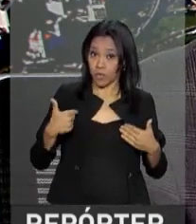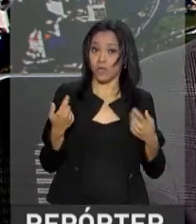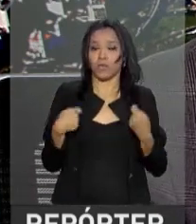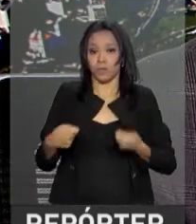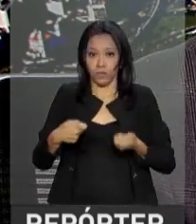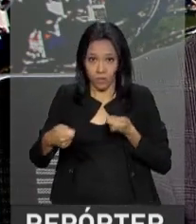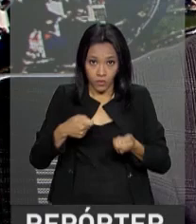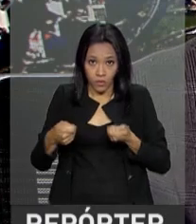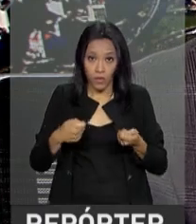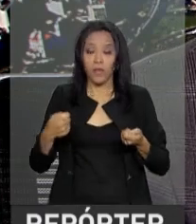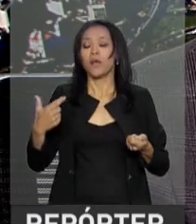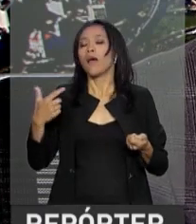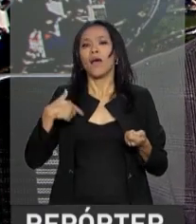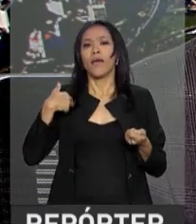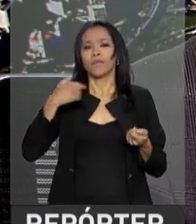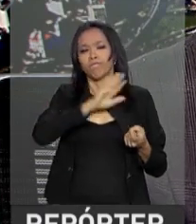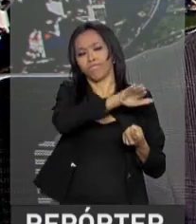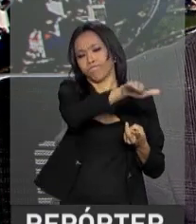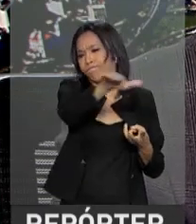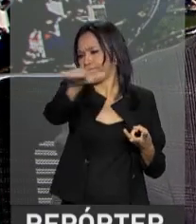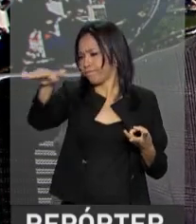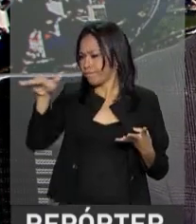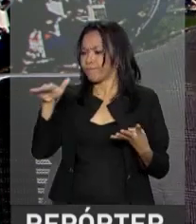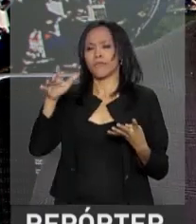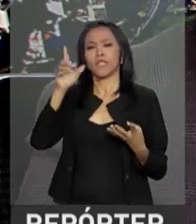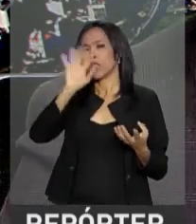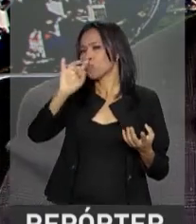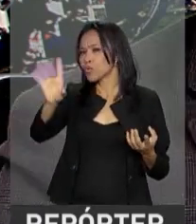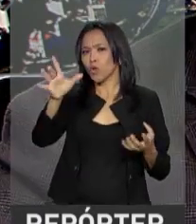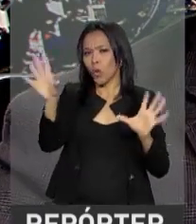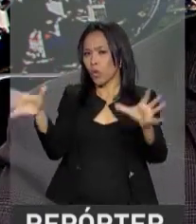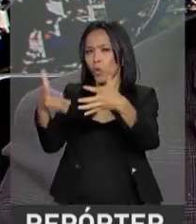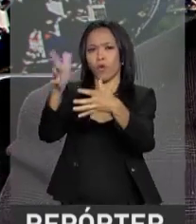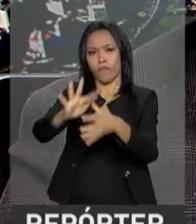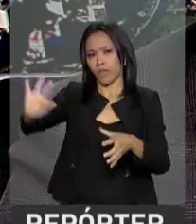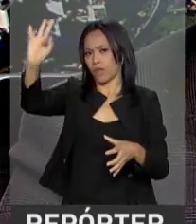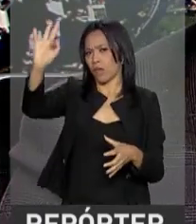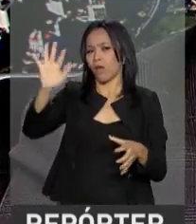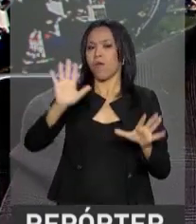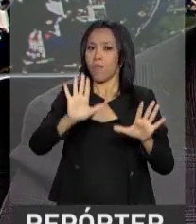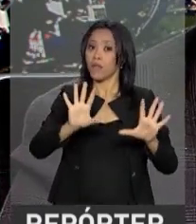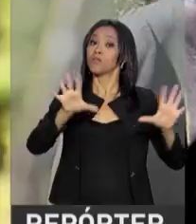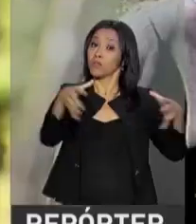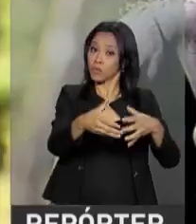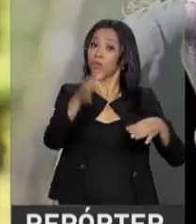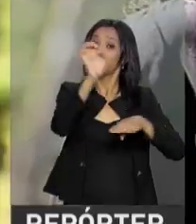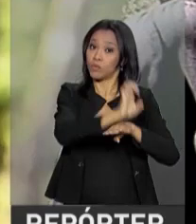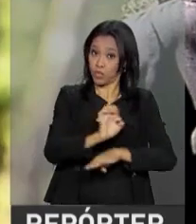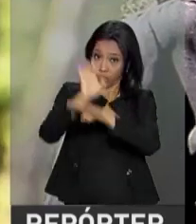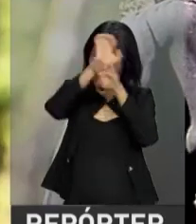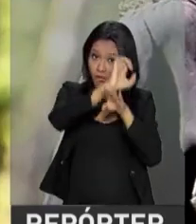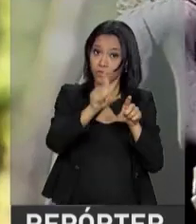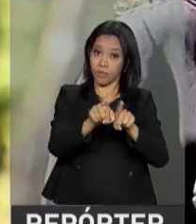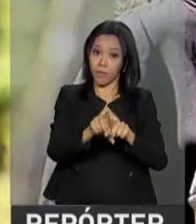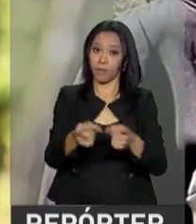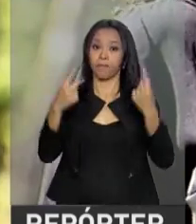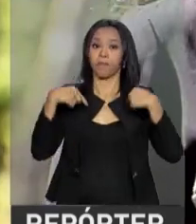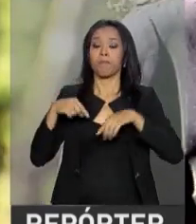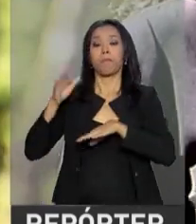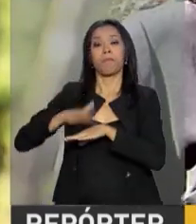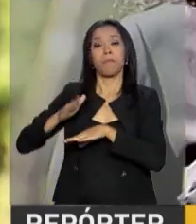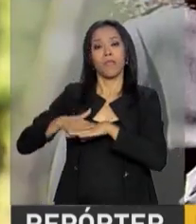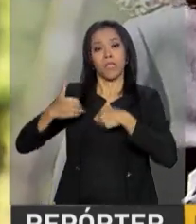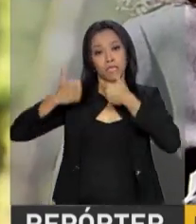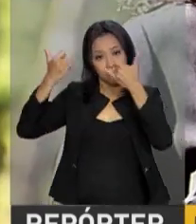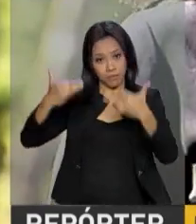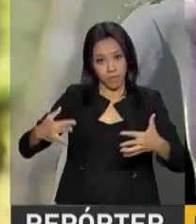mobiliza todas as forças de segurança não só federais mas também estaduais segundo o ministério do meio ambiente é